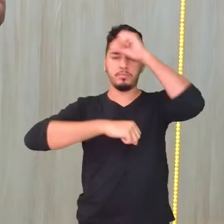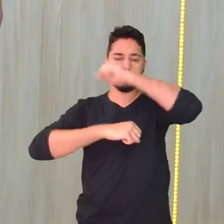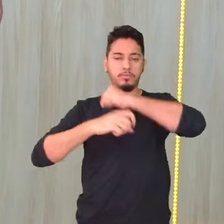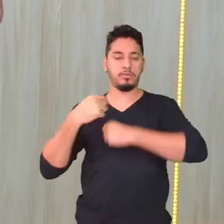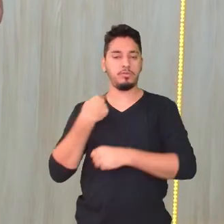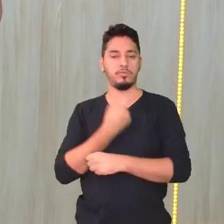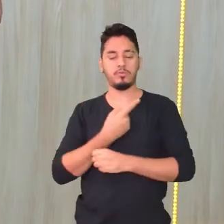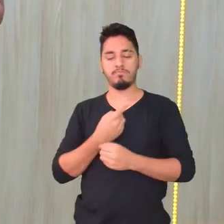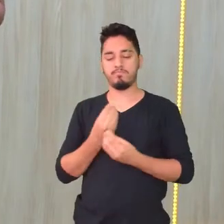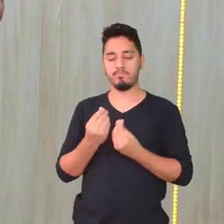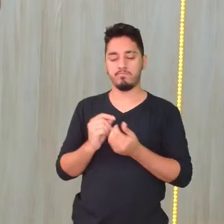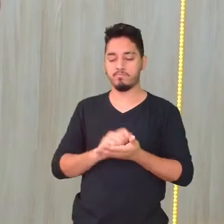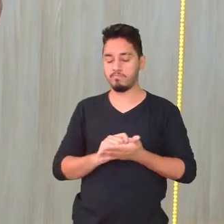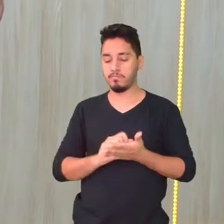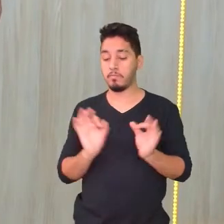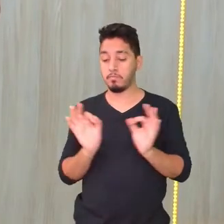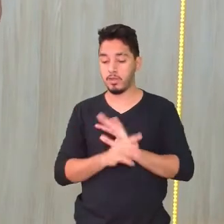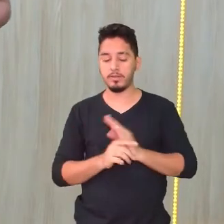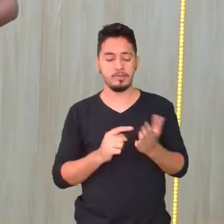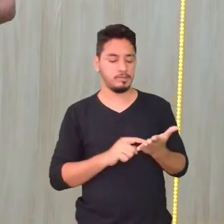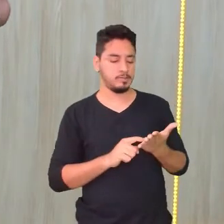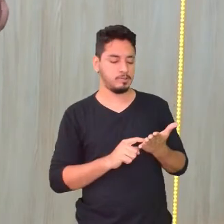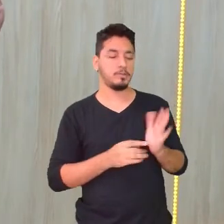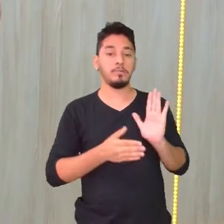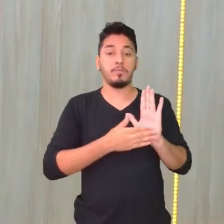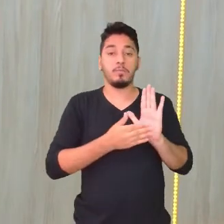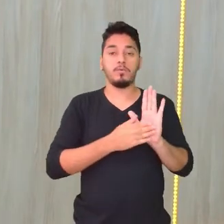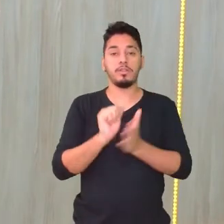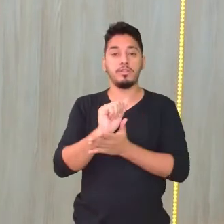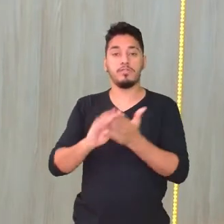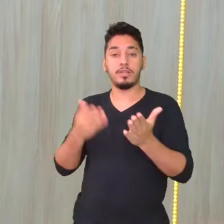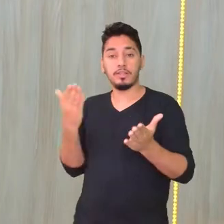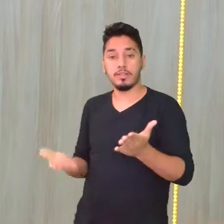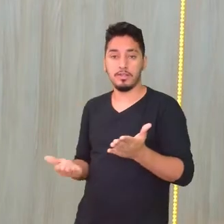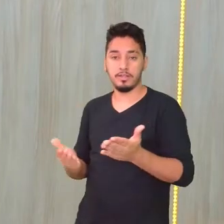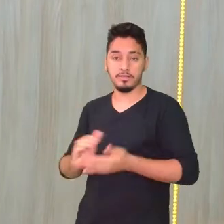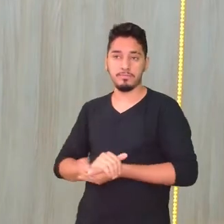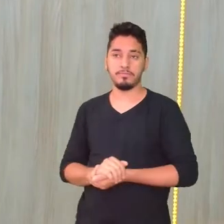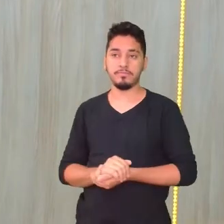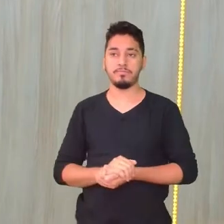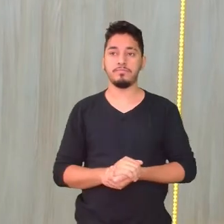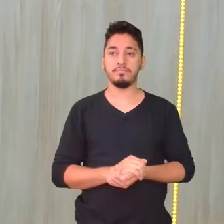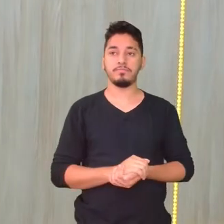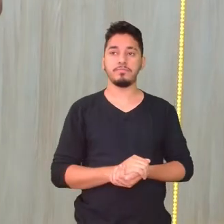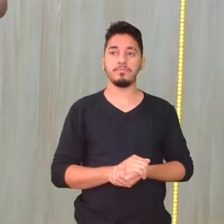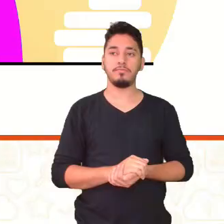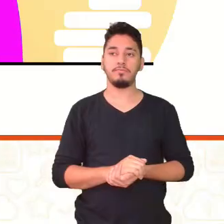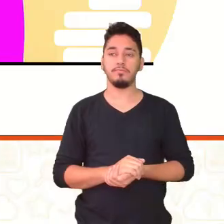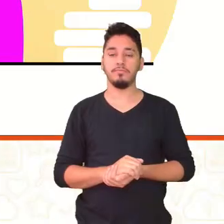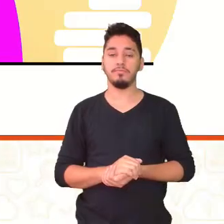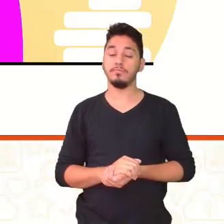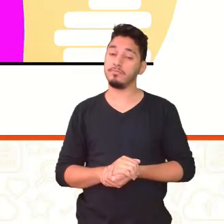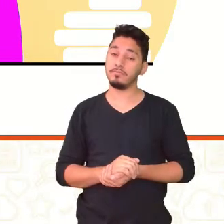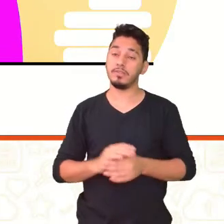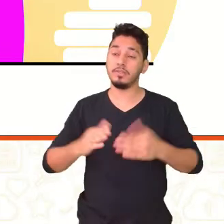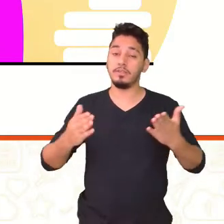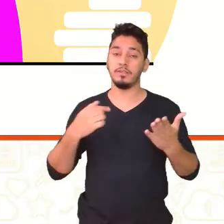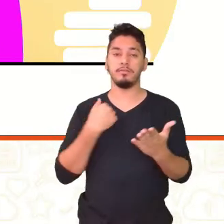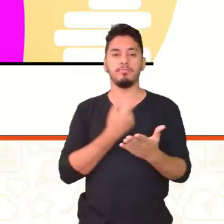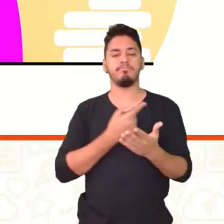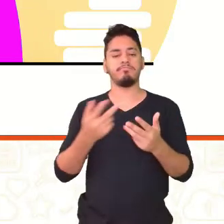gente possa propor atividades que façam a diferença mesmo no seu dia a dia para o seu desenvolvimento. E aí a